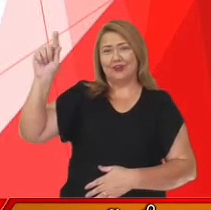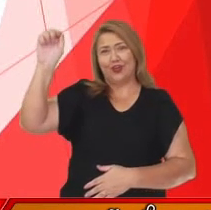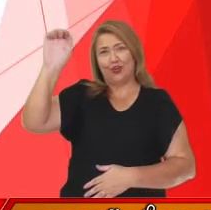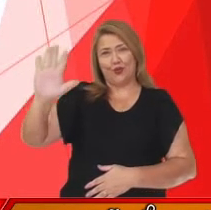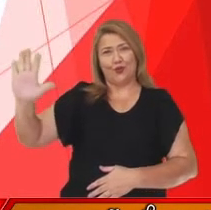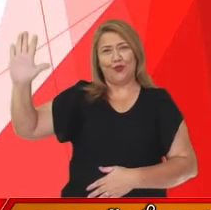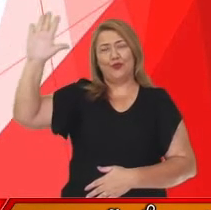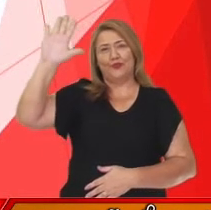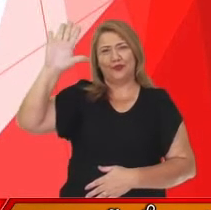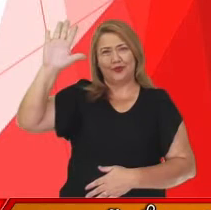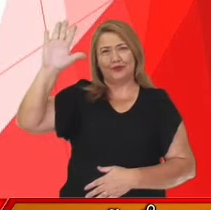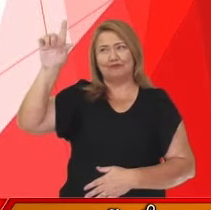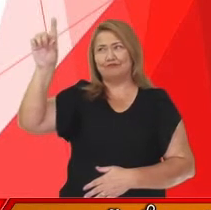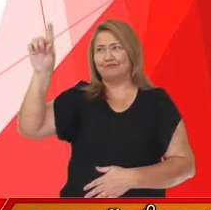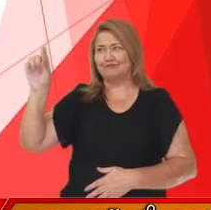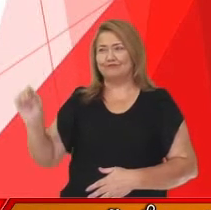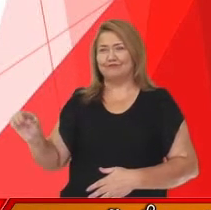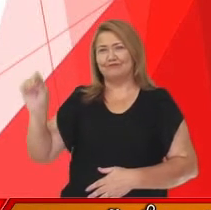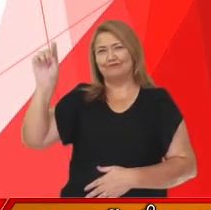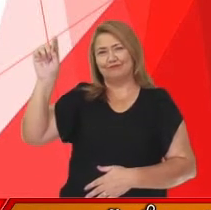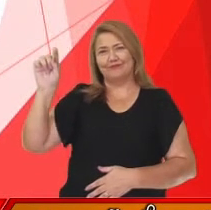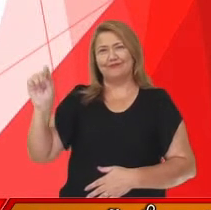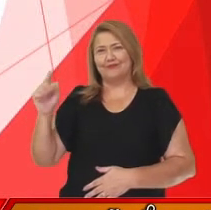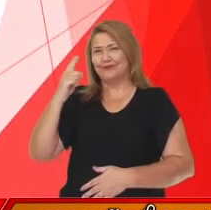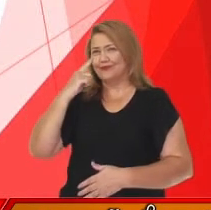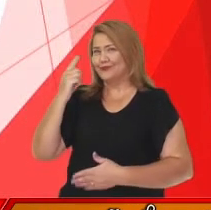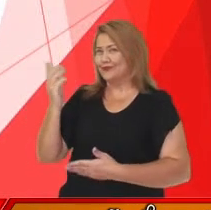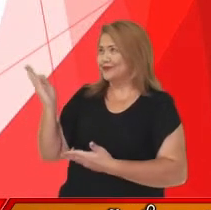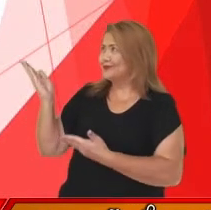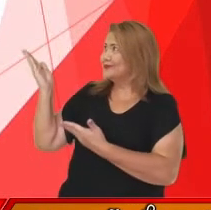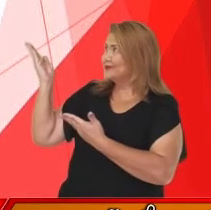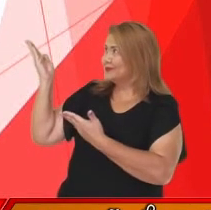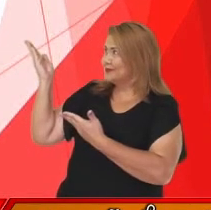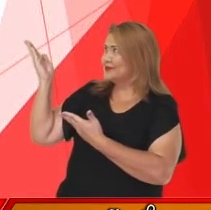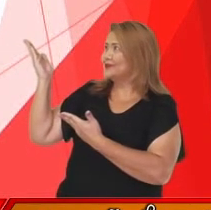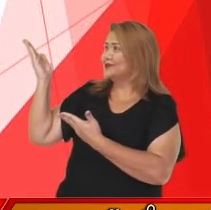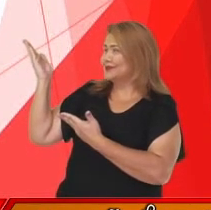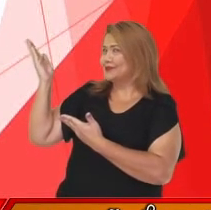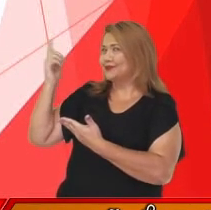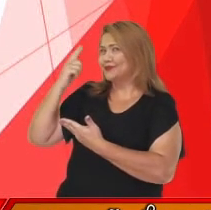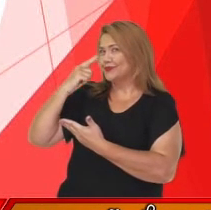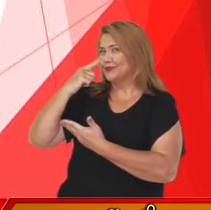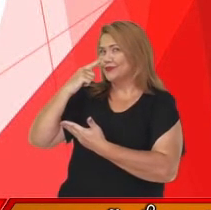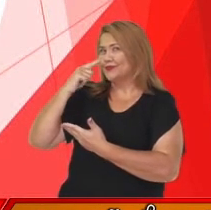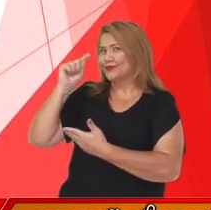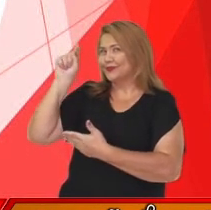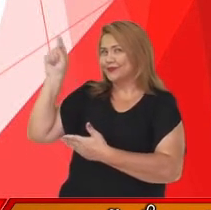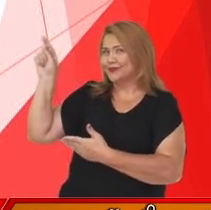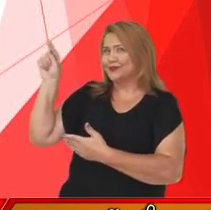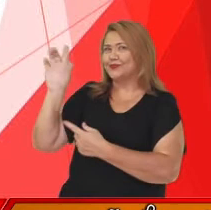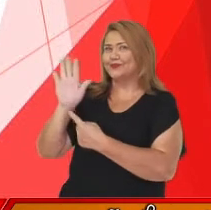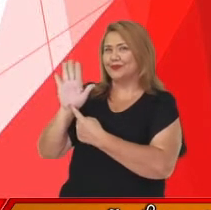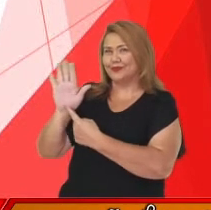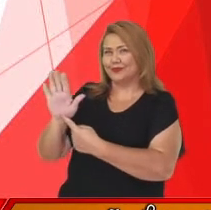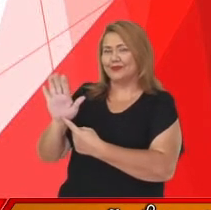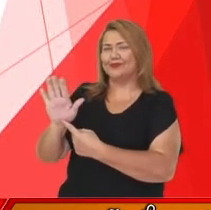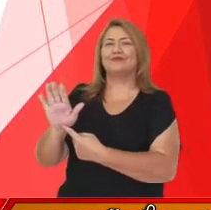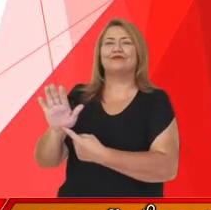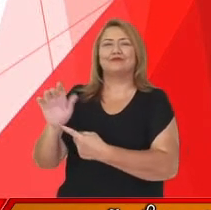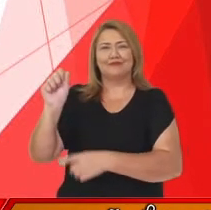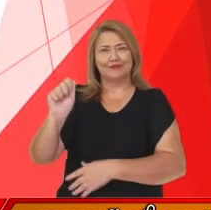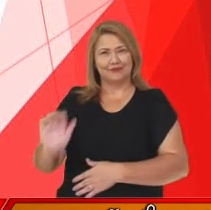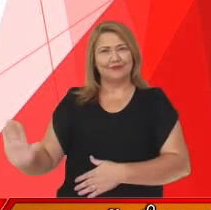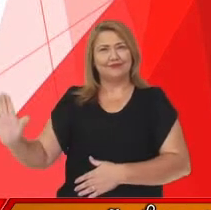continente europeu continente europeu aqui no apontador a laser para vocês e o continente asiático